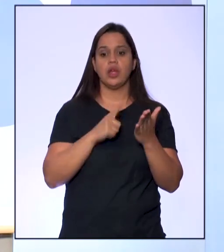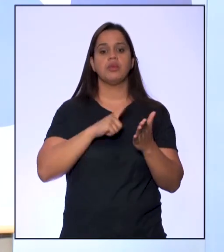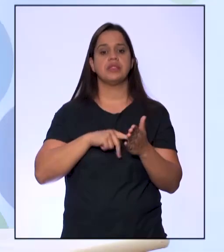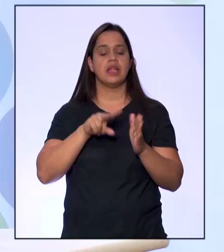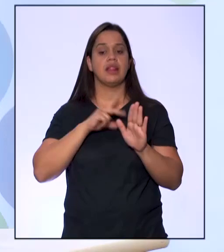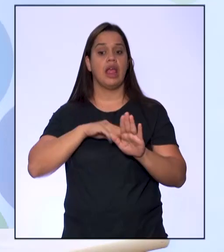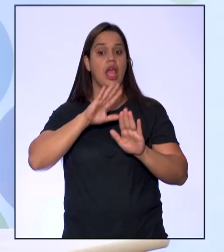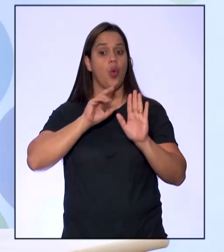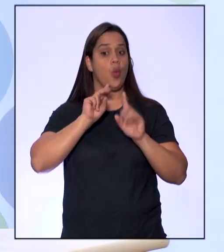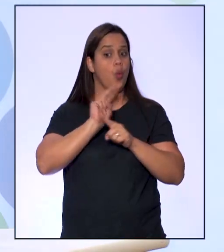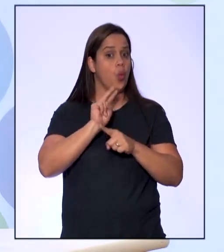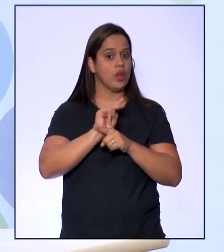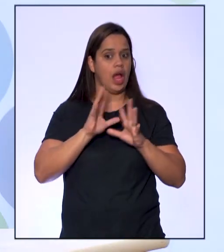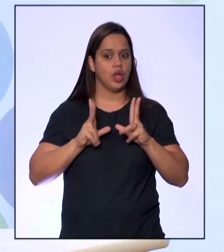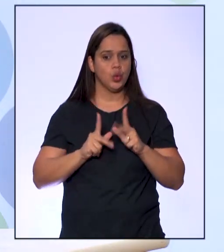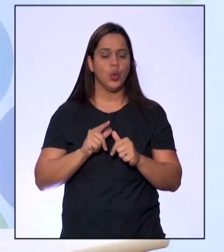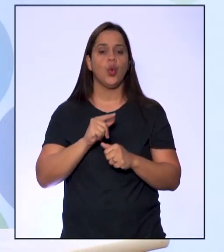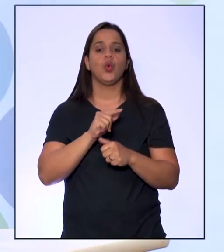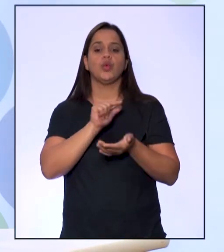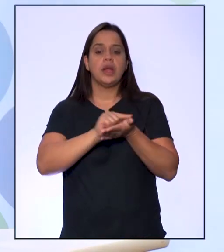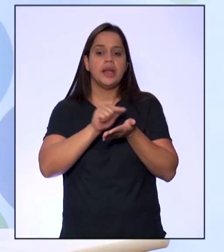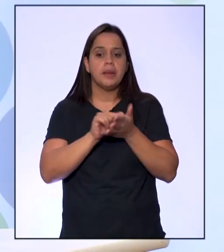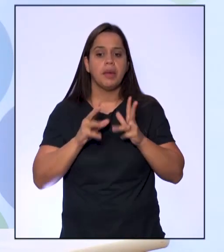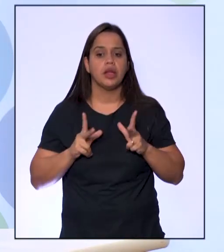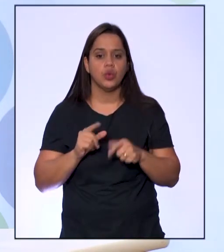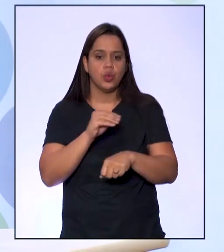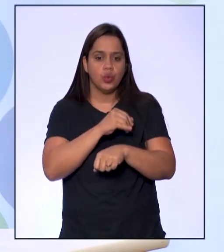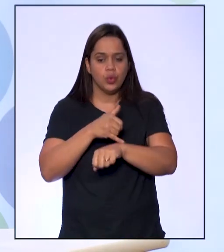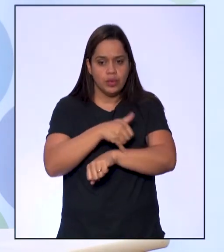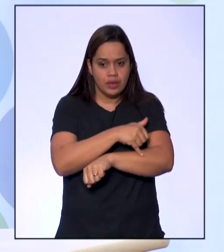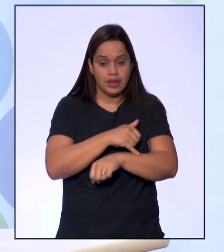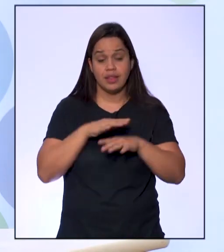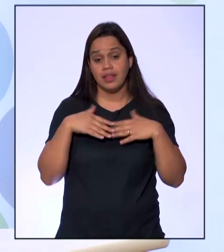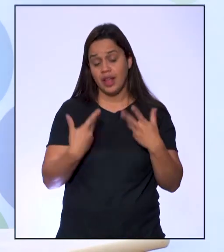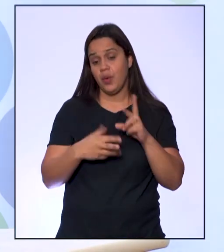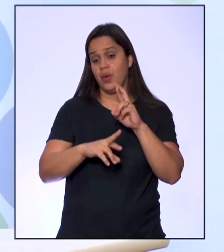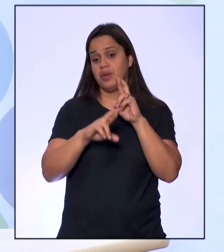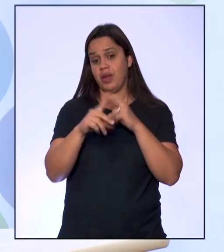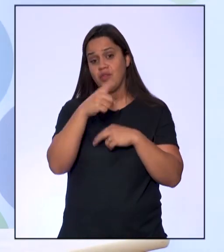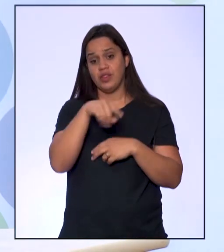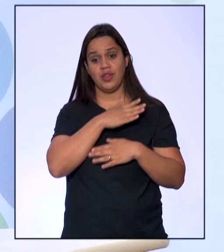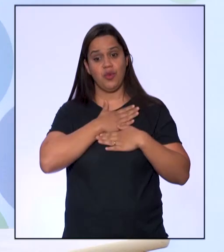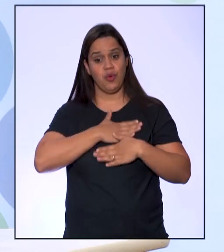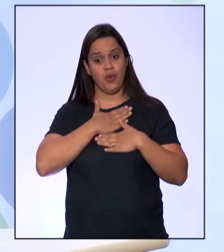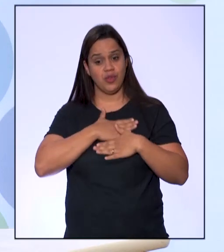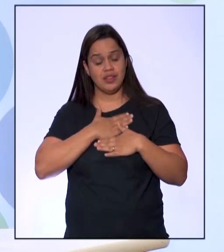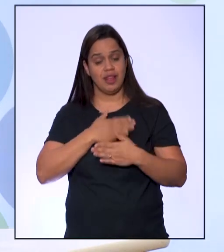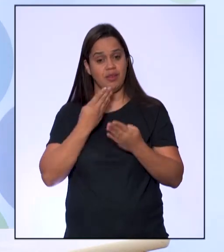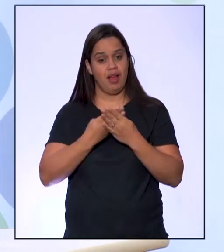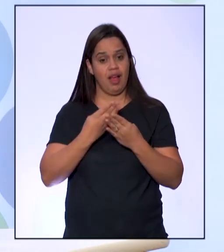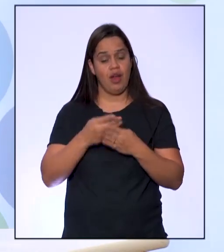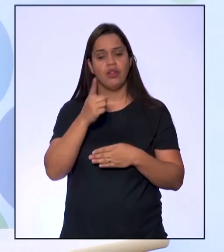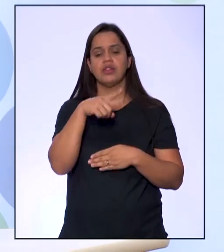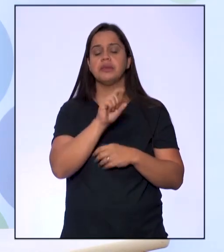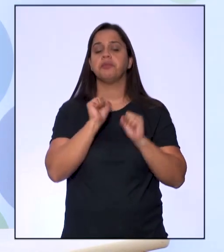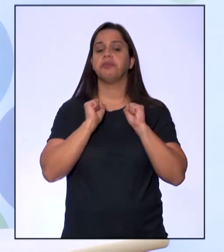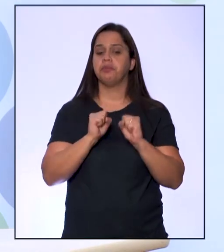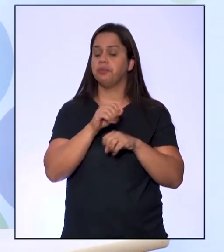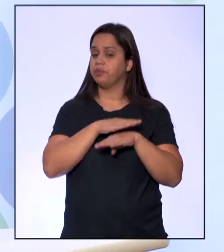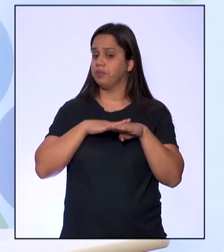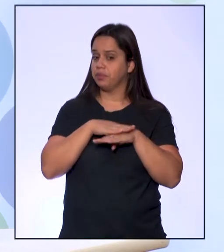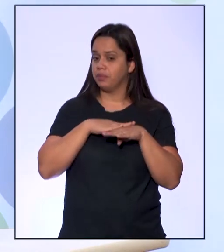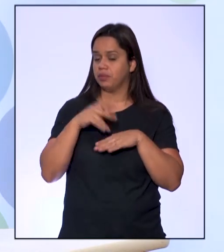professora? Exatamente. E espero que vocês tenham gostado da aula. Vocês podem conversar